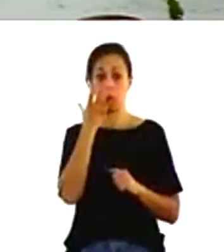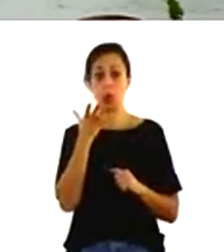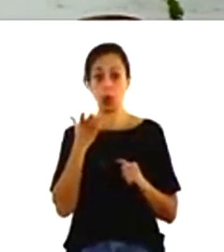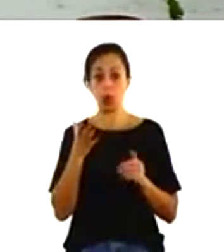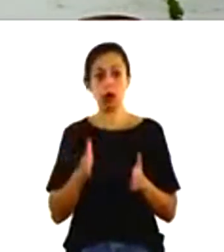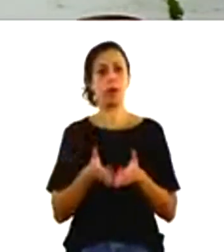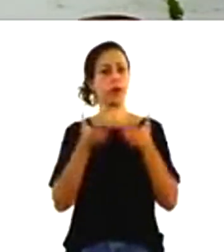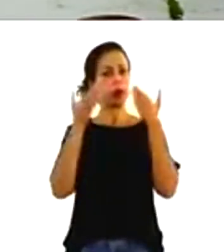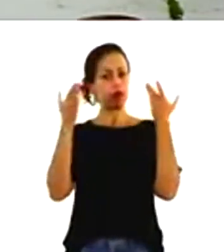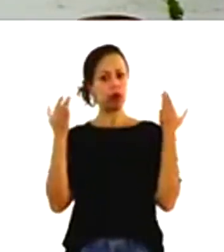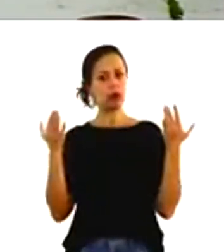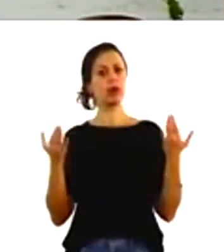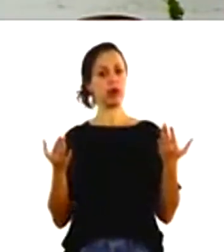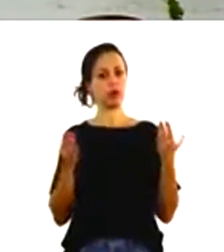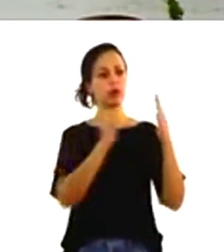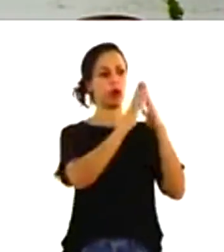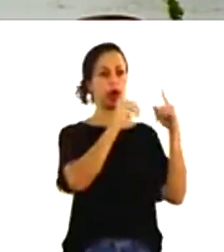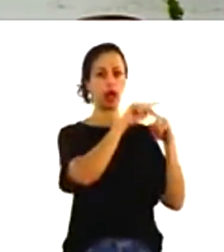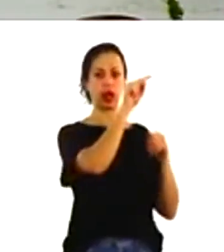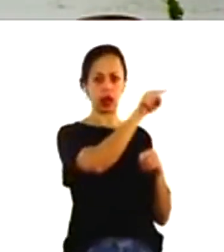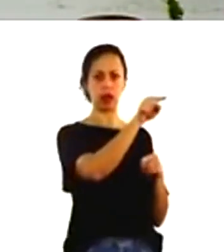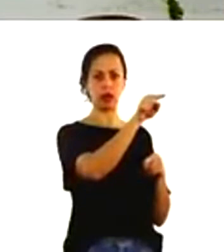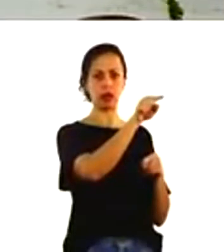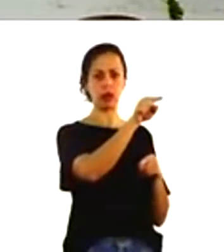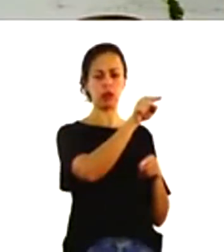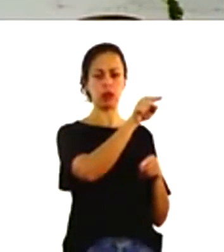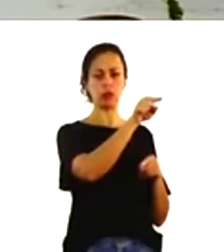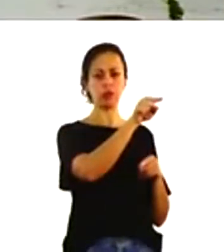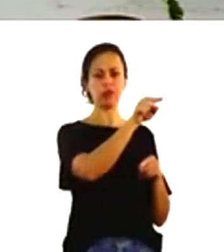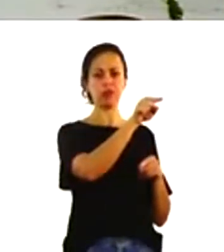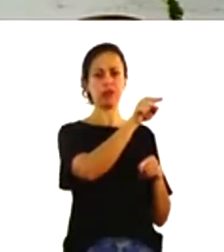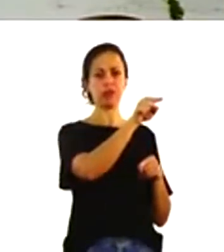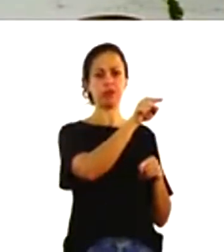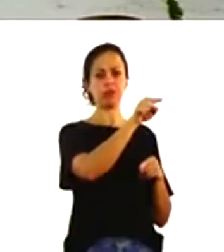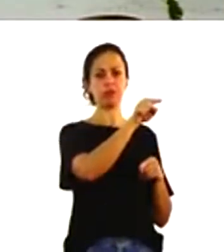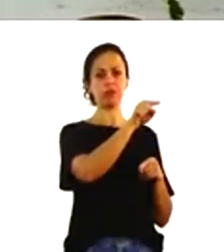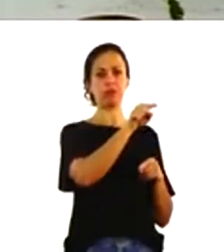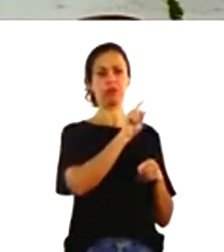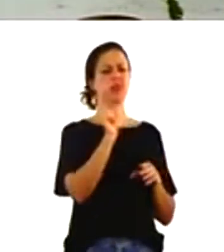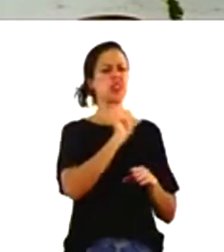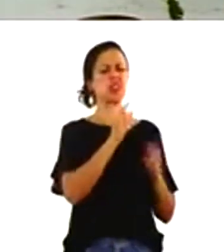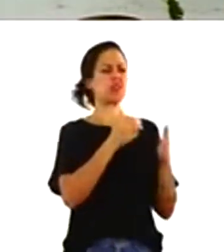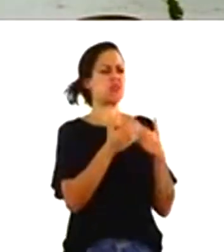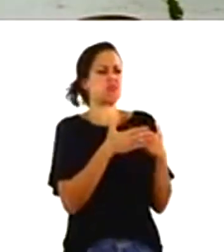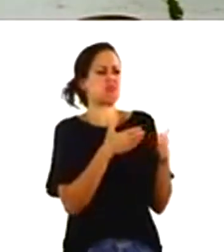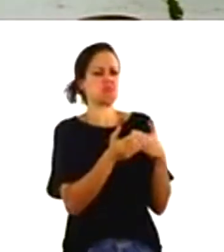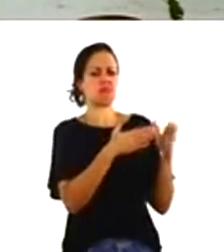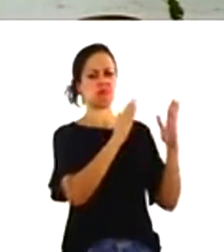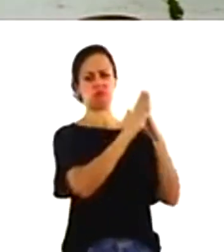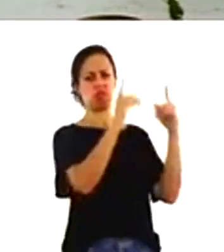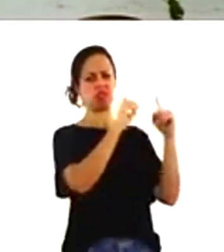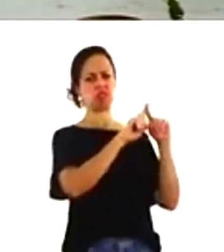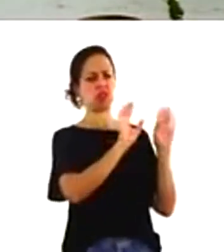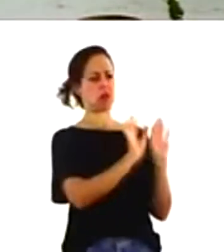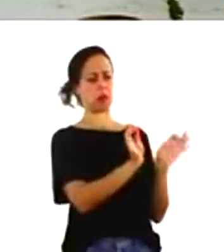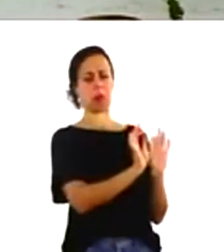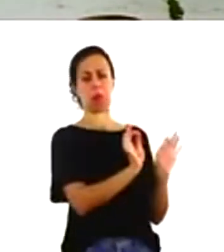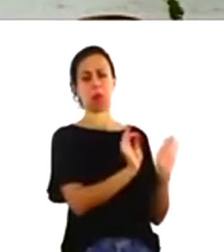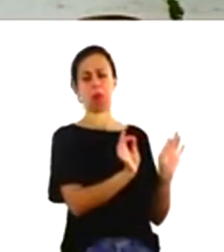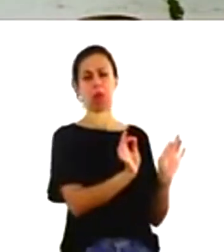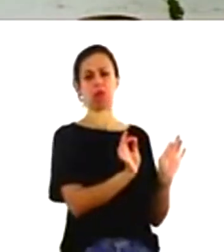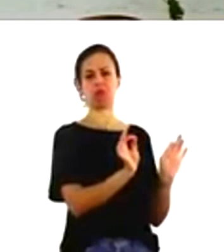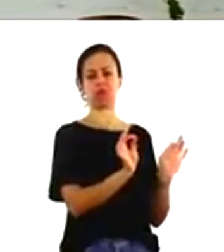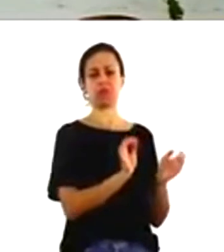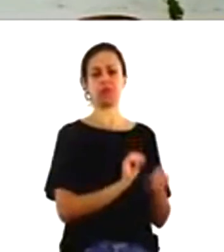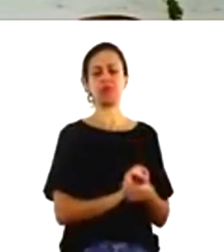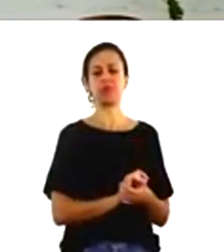E aquela igreja, então, era uma igreja que não era uma igreja simples, não era uma igreja